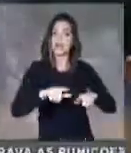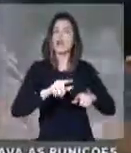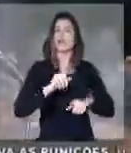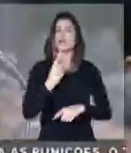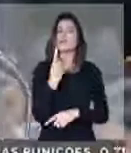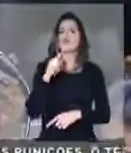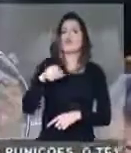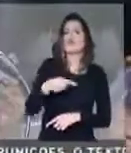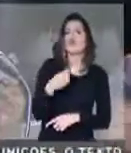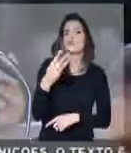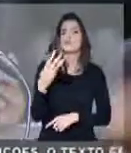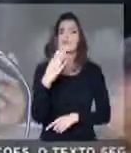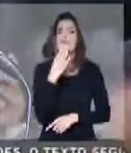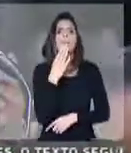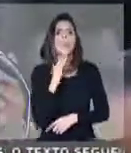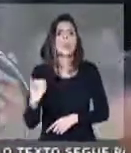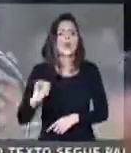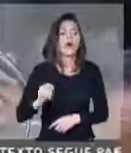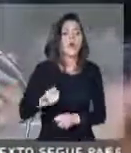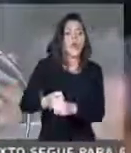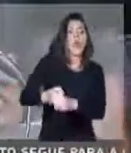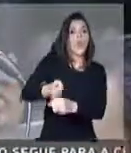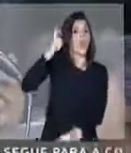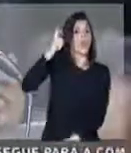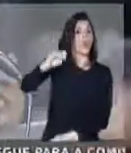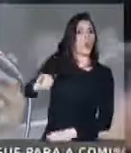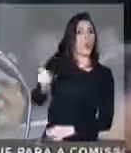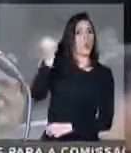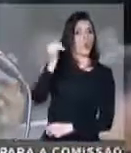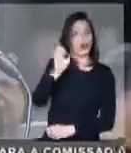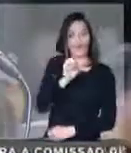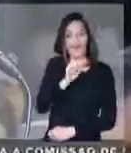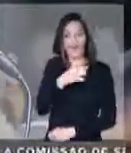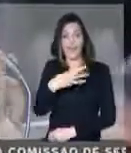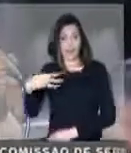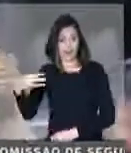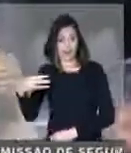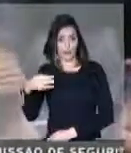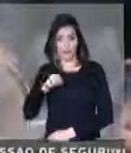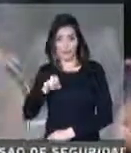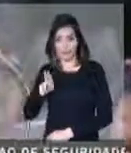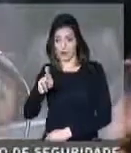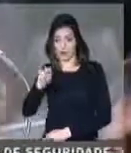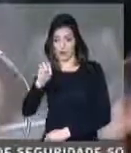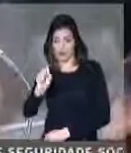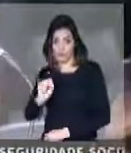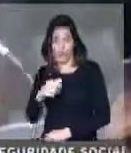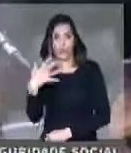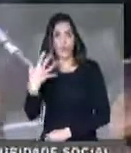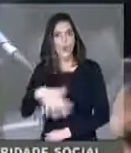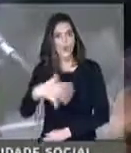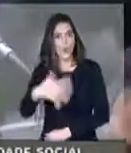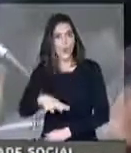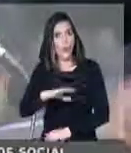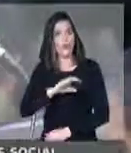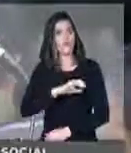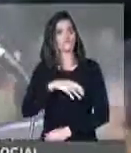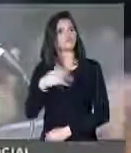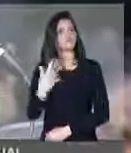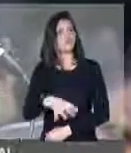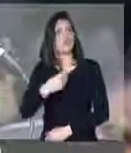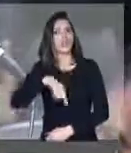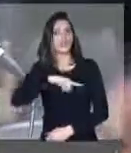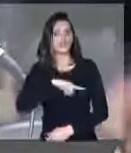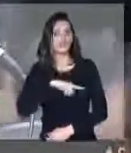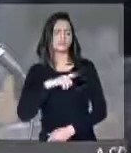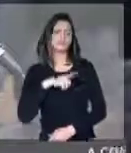1,3 bilhões de lucro de euros. Então nós precisamos, senhor presidente, haja vista que nós temos